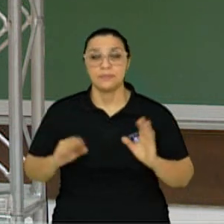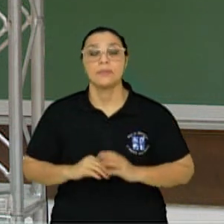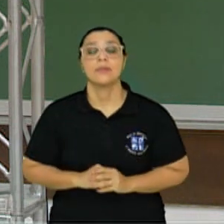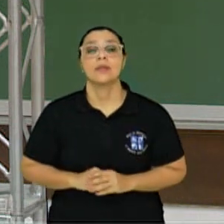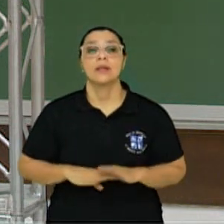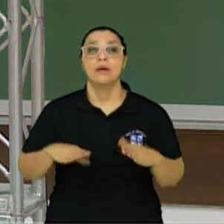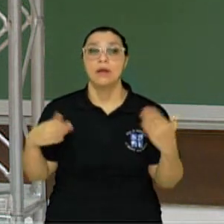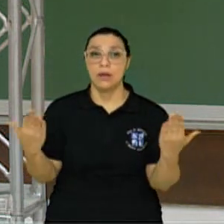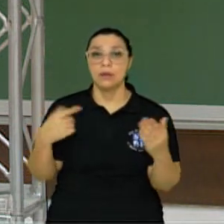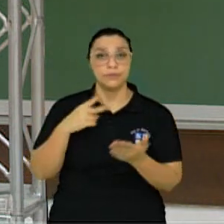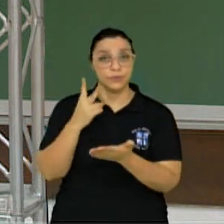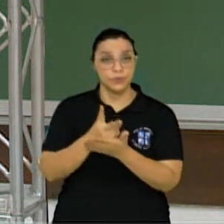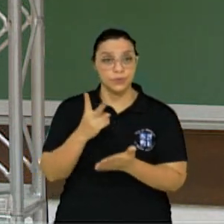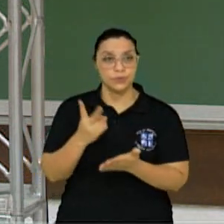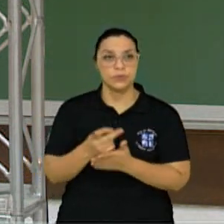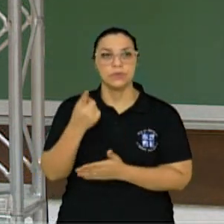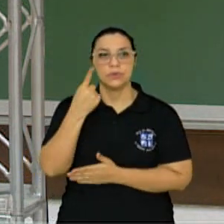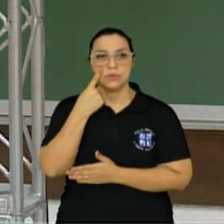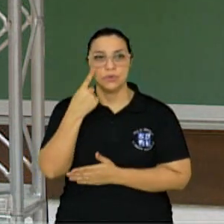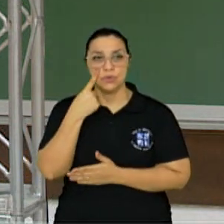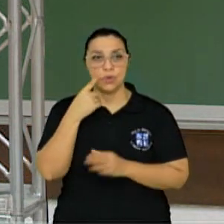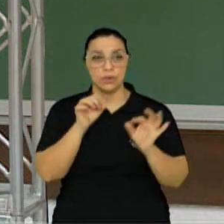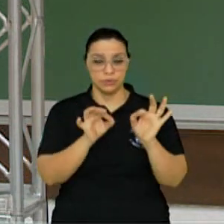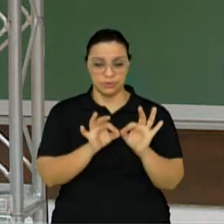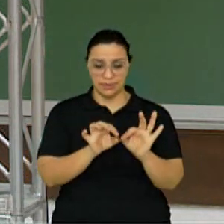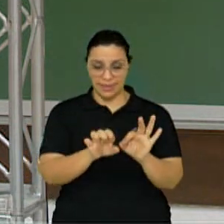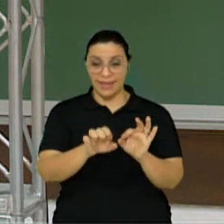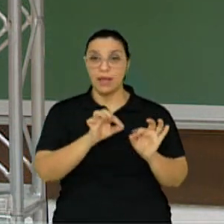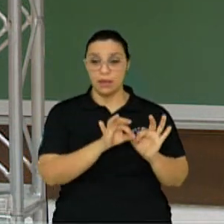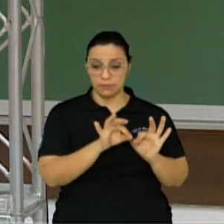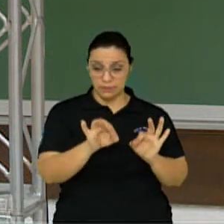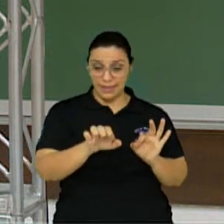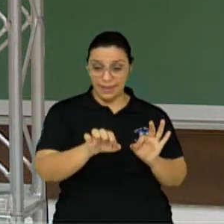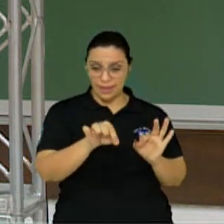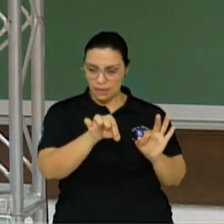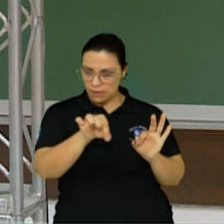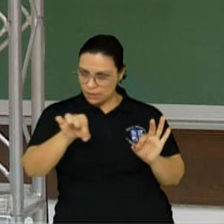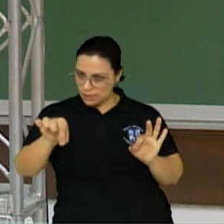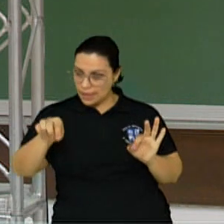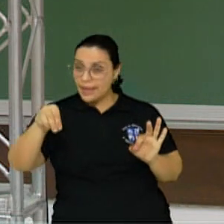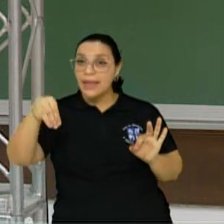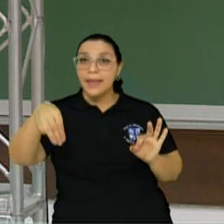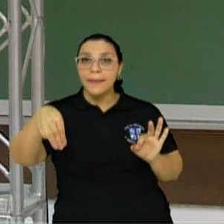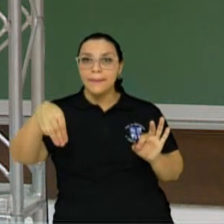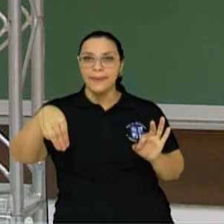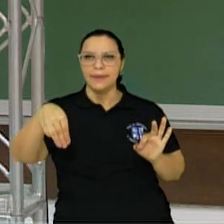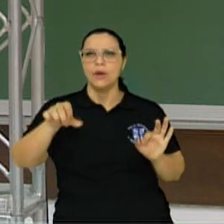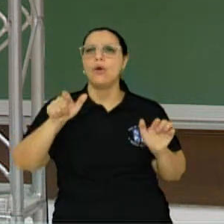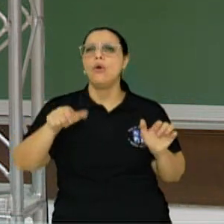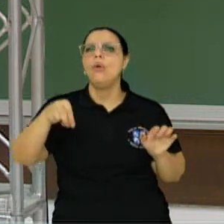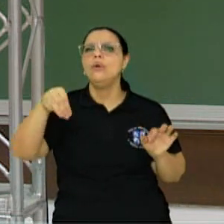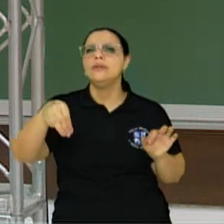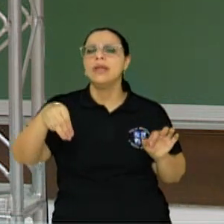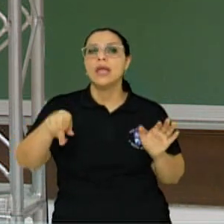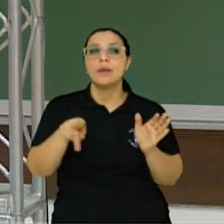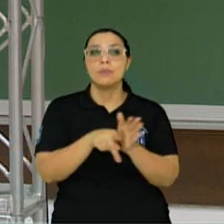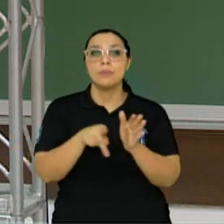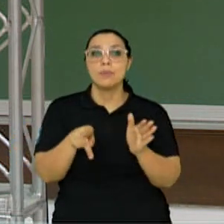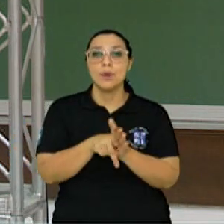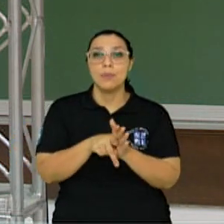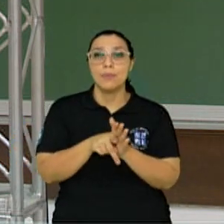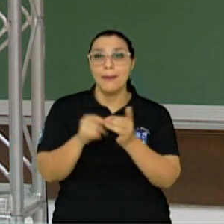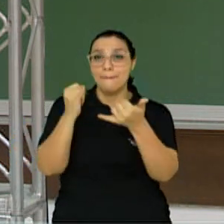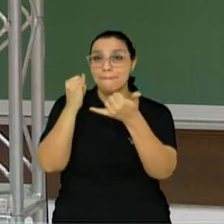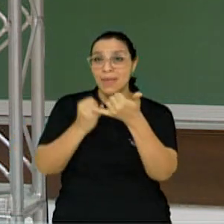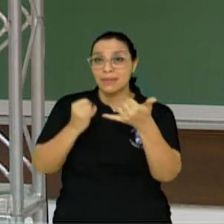elimina. Então, continuando, depois ele foi de E até M. O que é M? M é o ponto